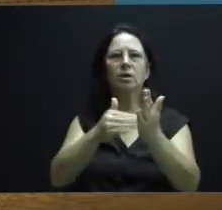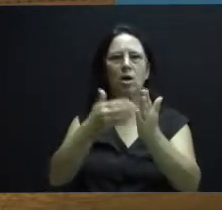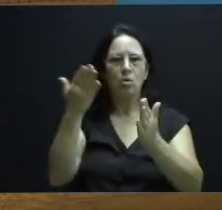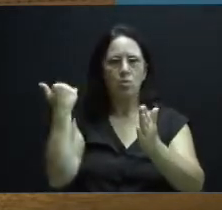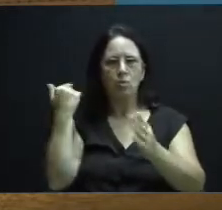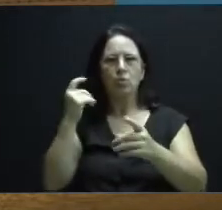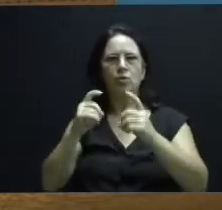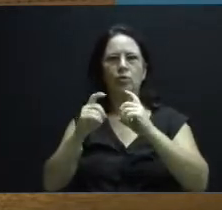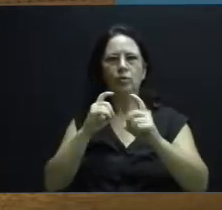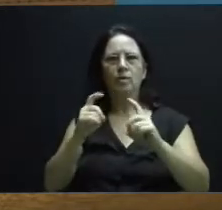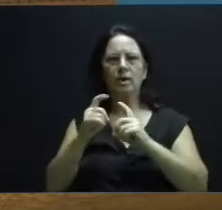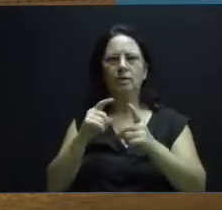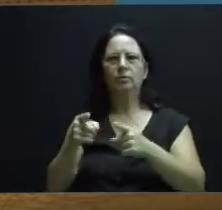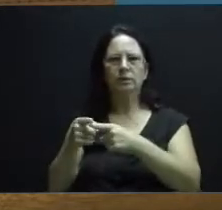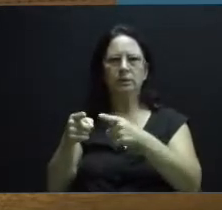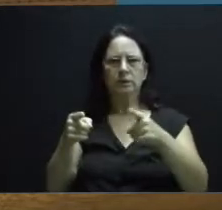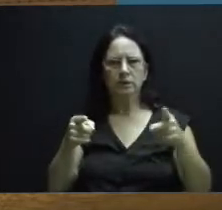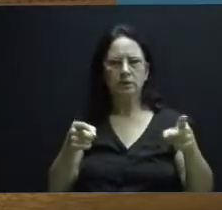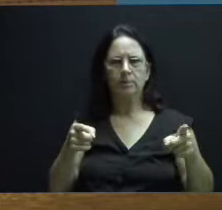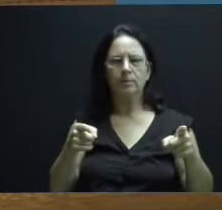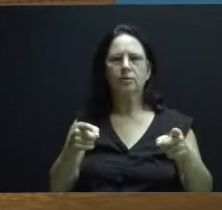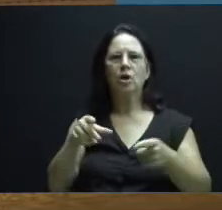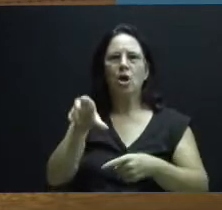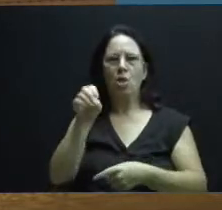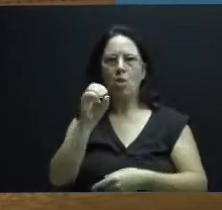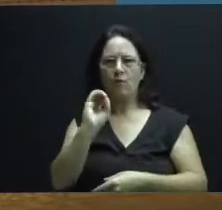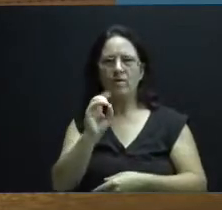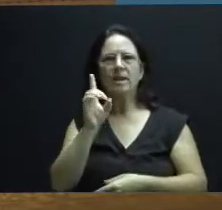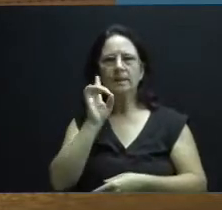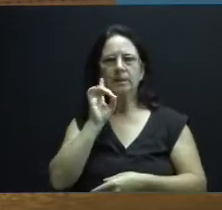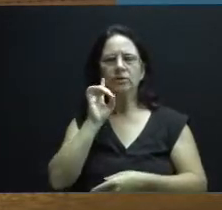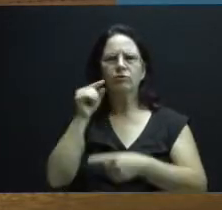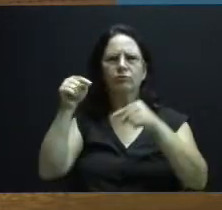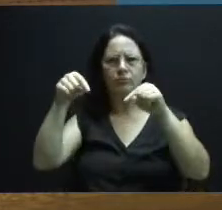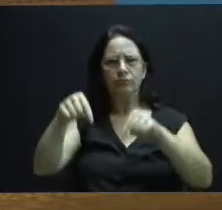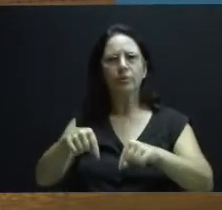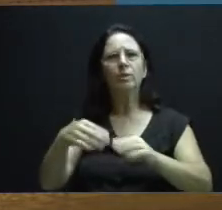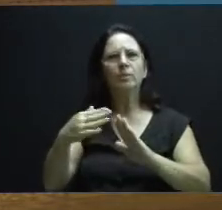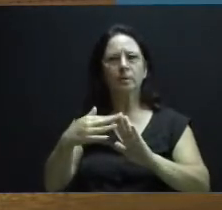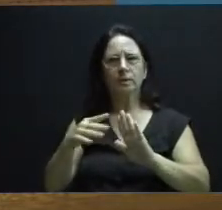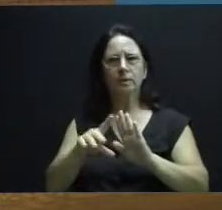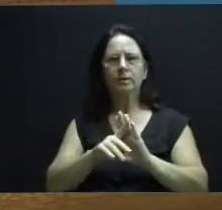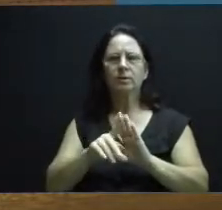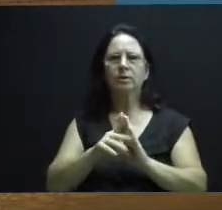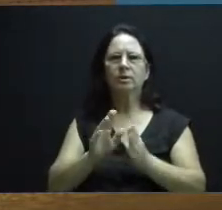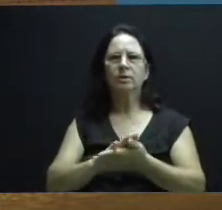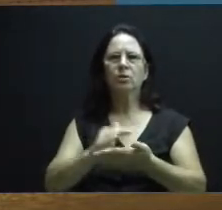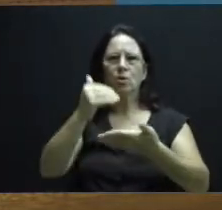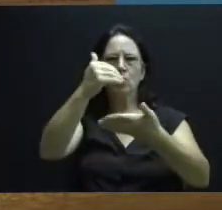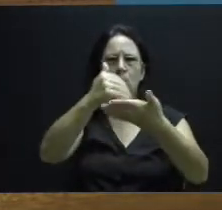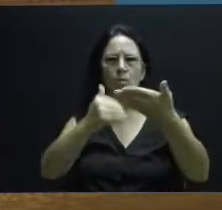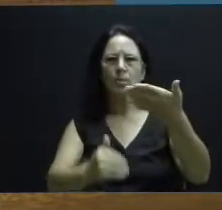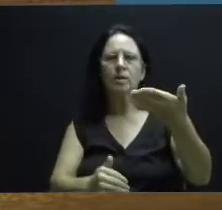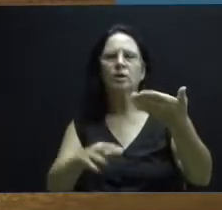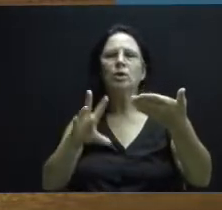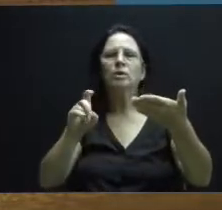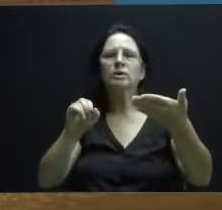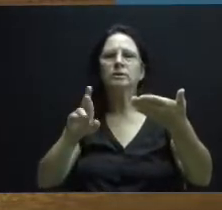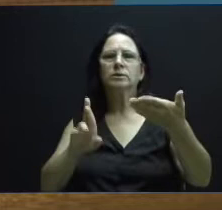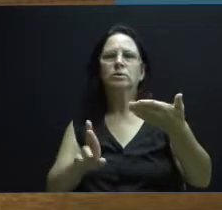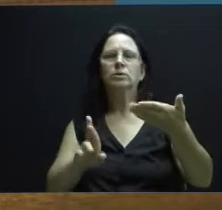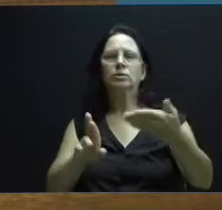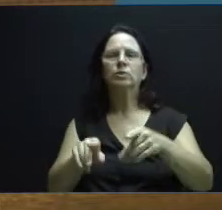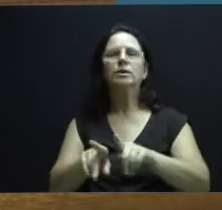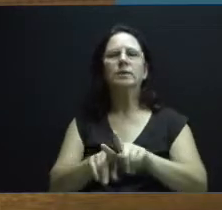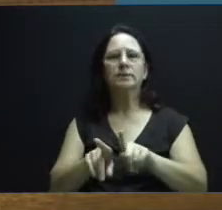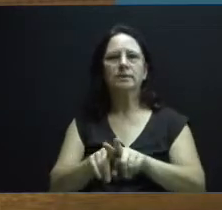dessa comissão pelo prazo que temos que se esgota de 90 dias a vinda aqui pra casa do mapeamento novo plano diretor da cidade porém não se esgota